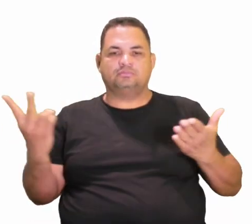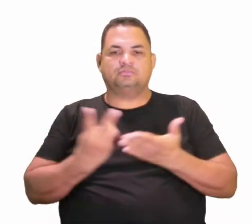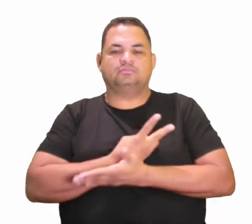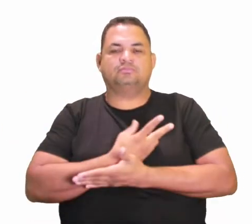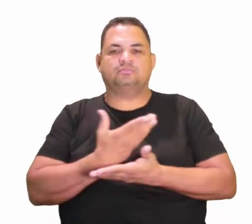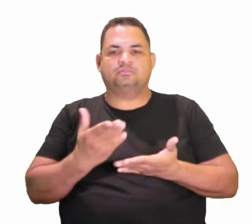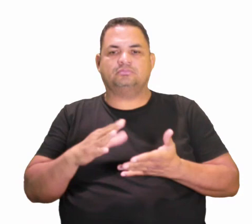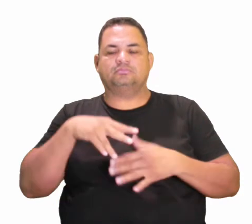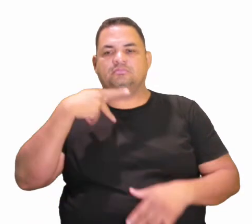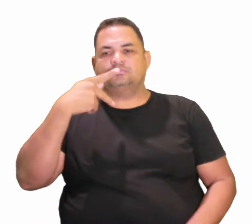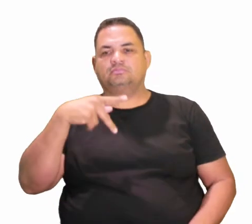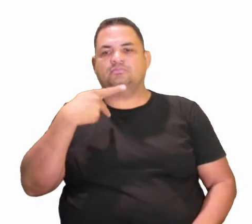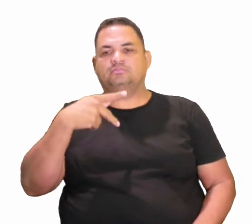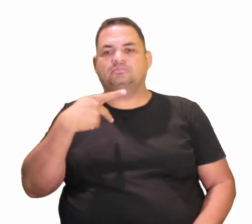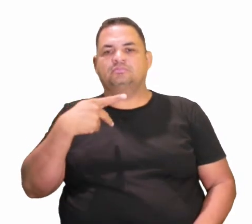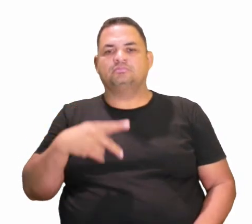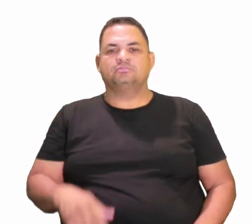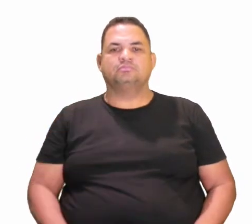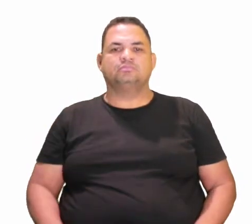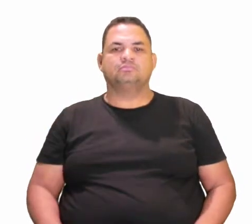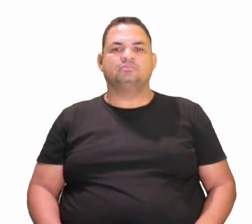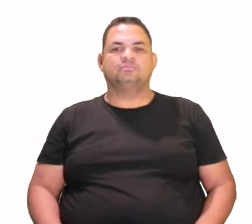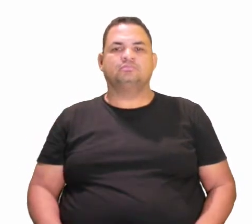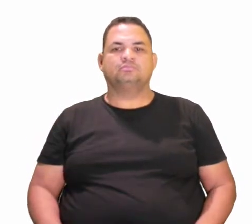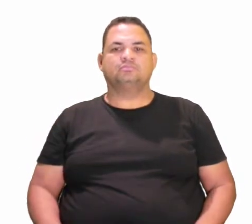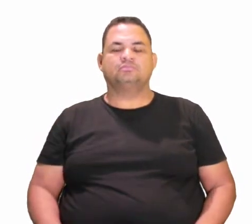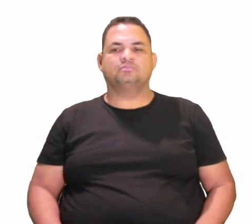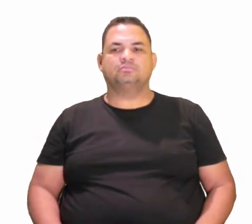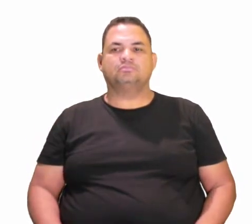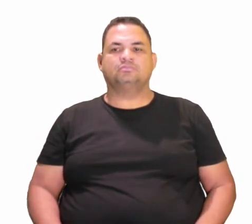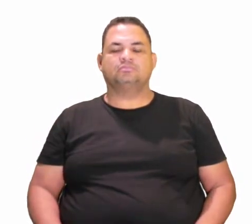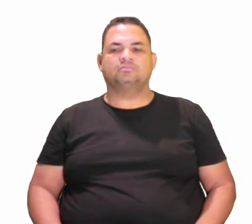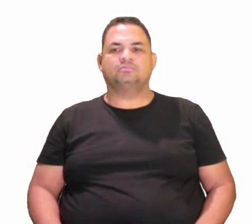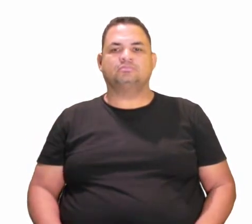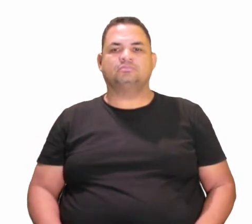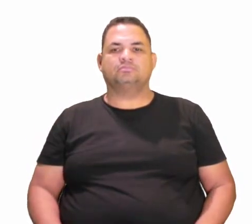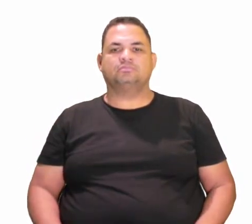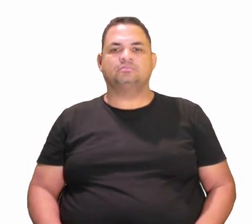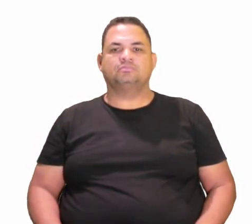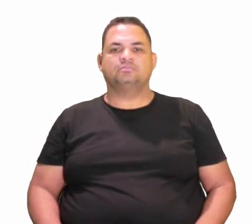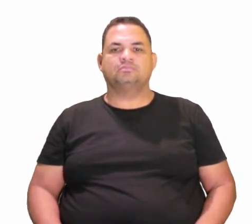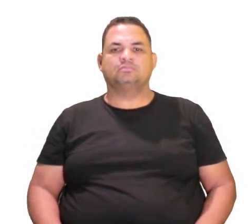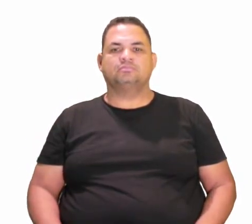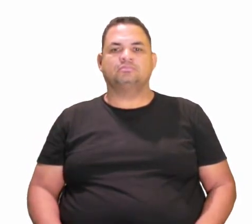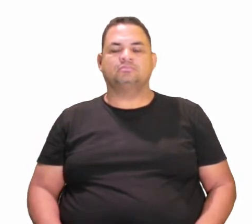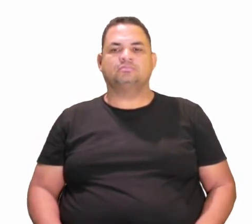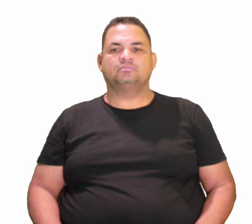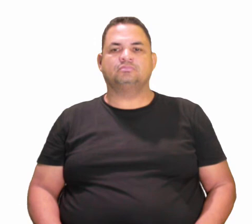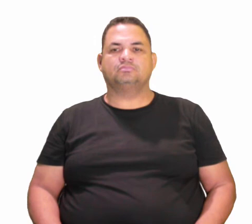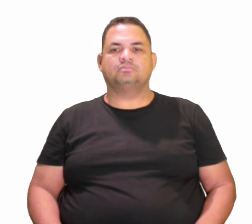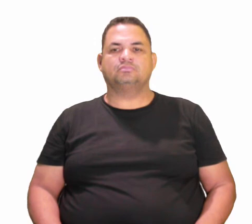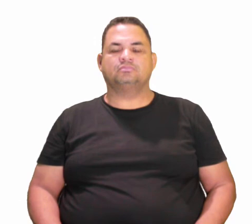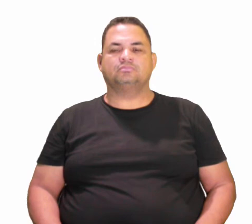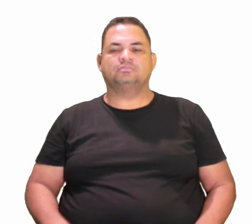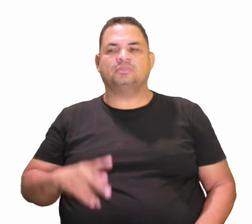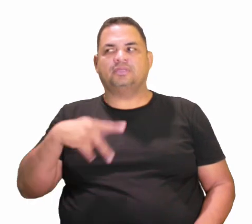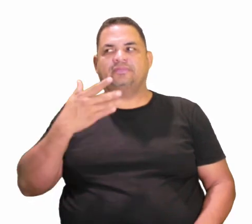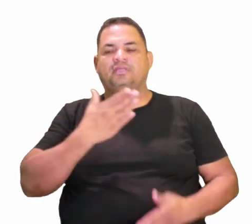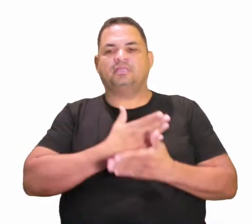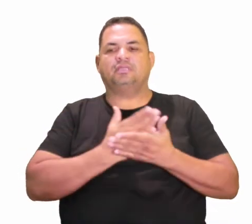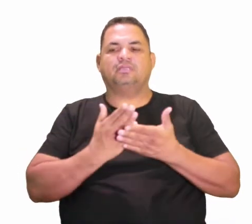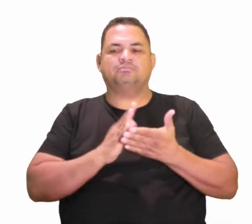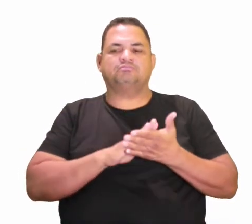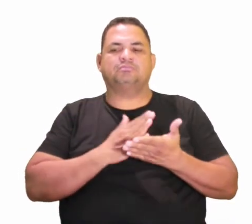a situação com uma step family e uma blended family. Essa blended family foi comentada lá no início